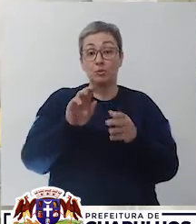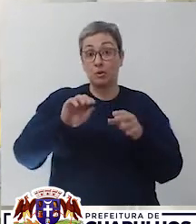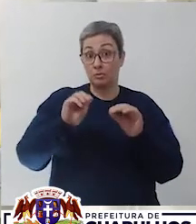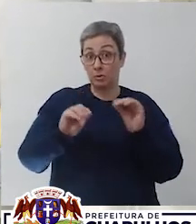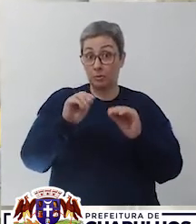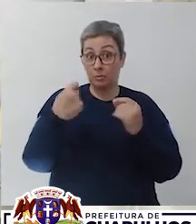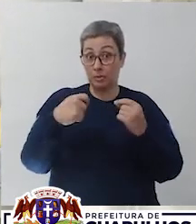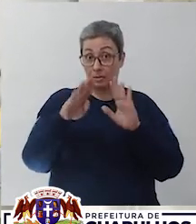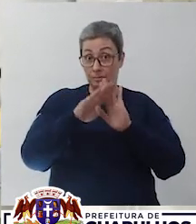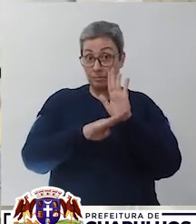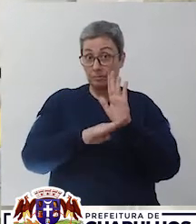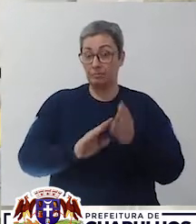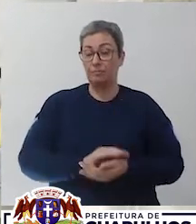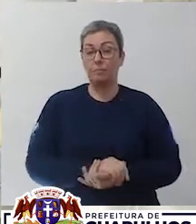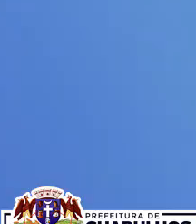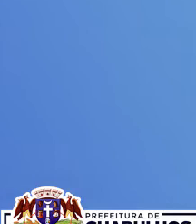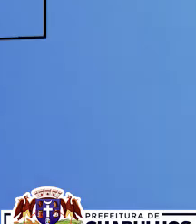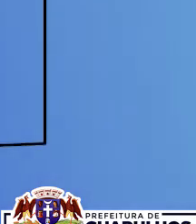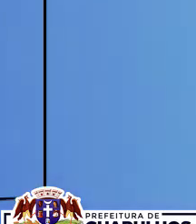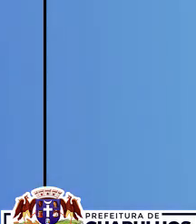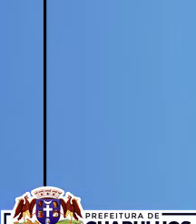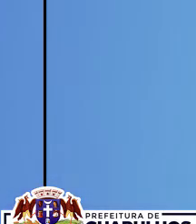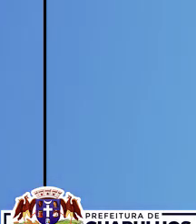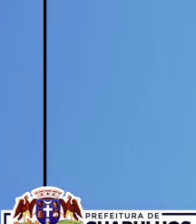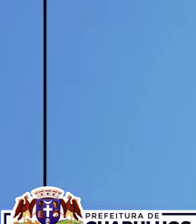simples, olha. Para fazer a gente vai precisar de...